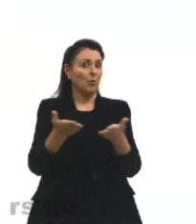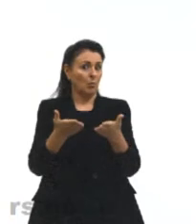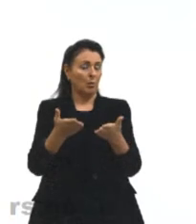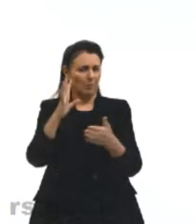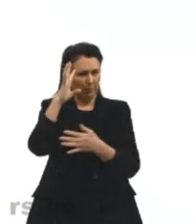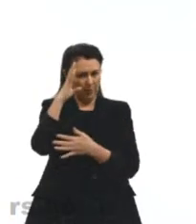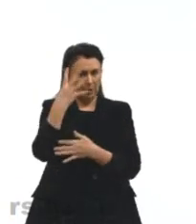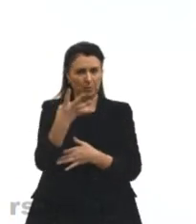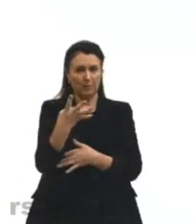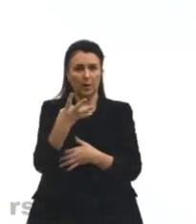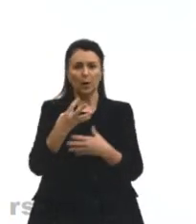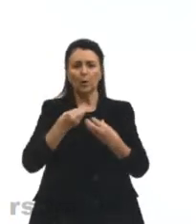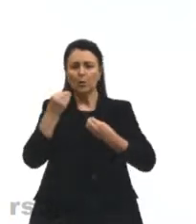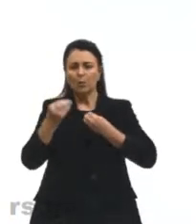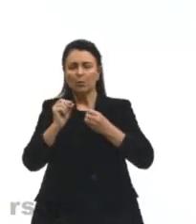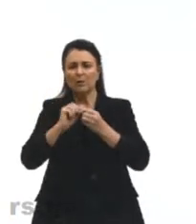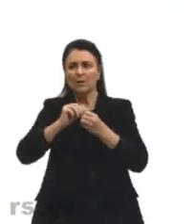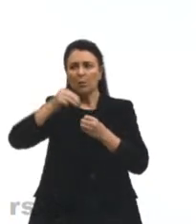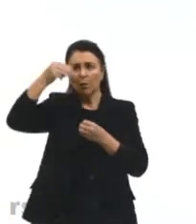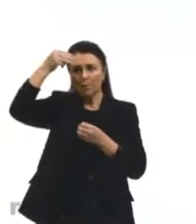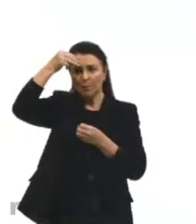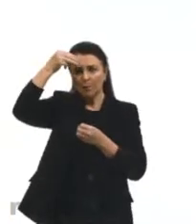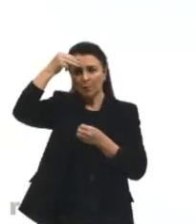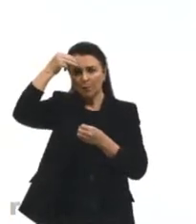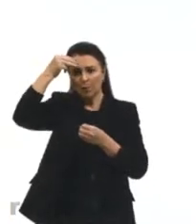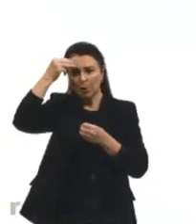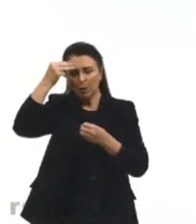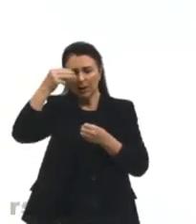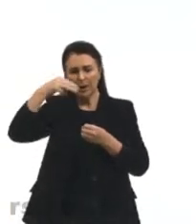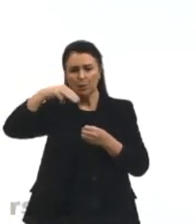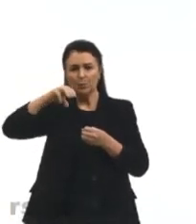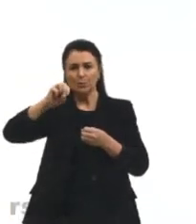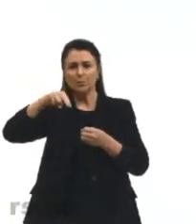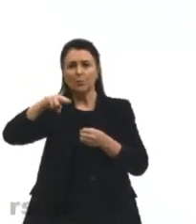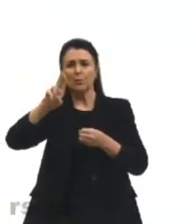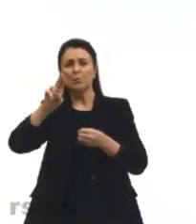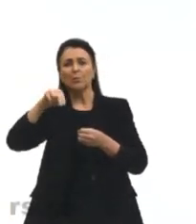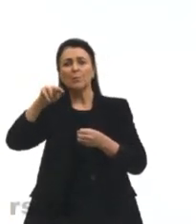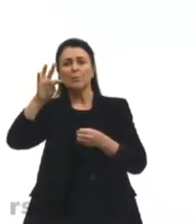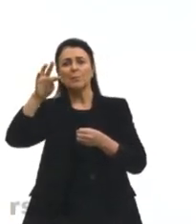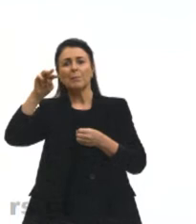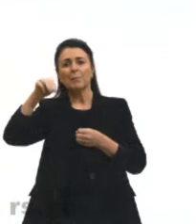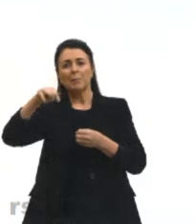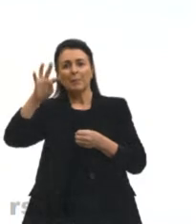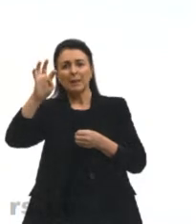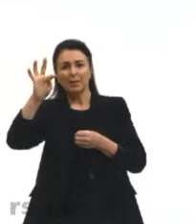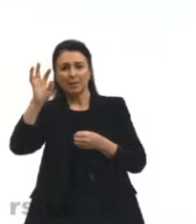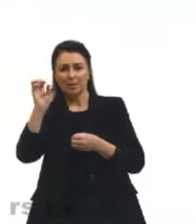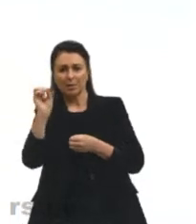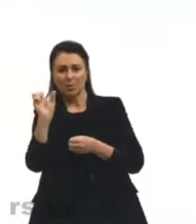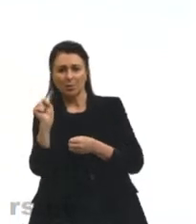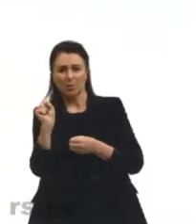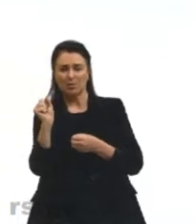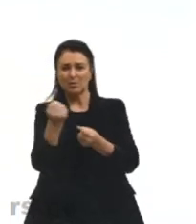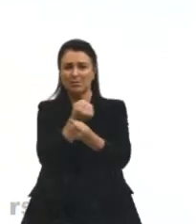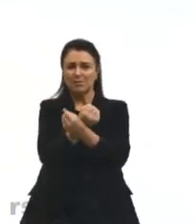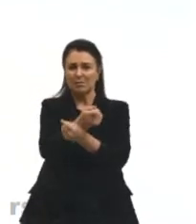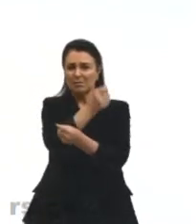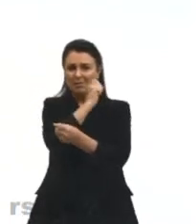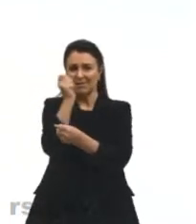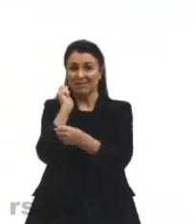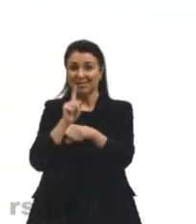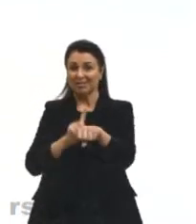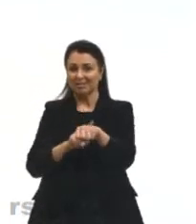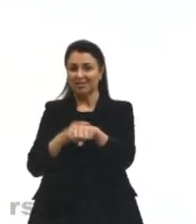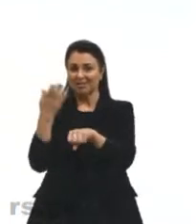como lidar com a memória e os monumentos da escravidão vocês quiserem também vocês podem seguir ali no